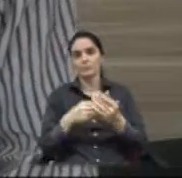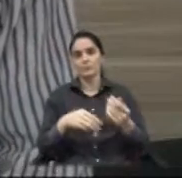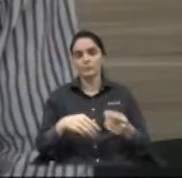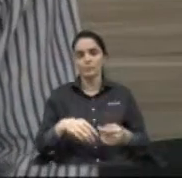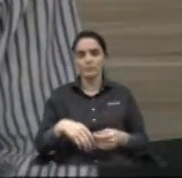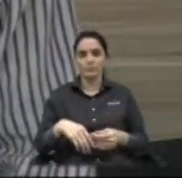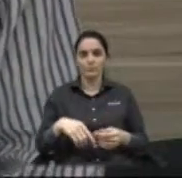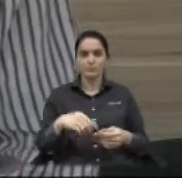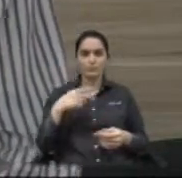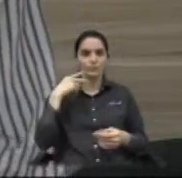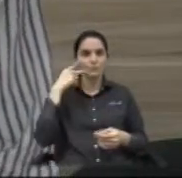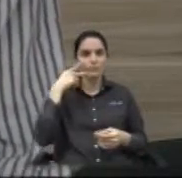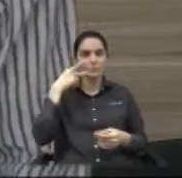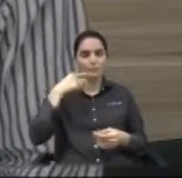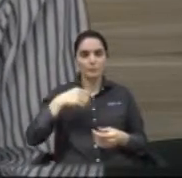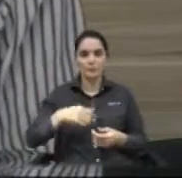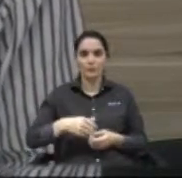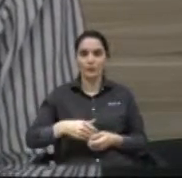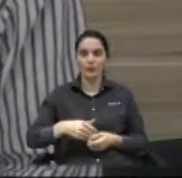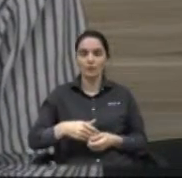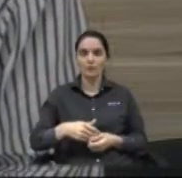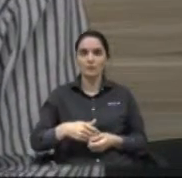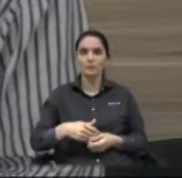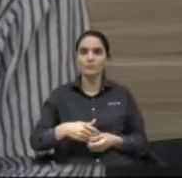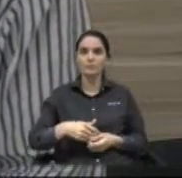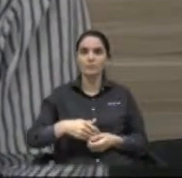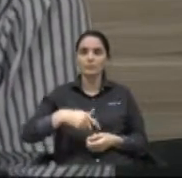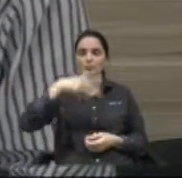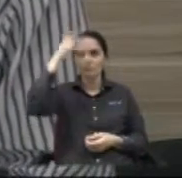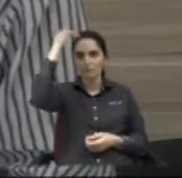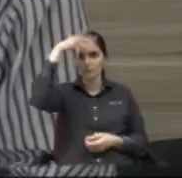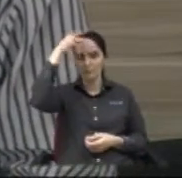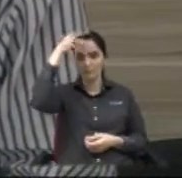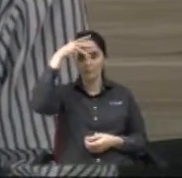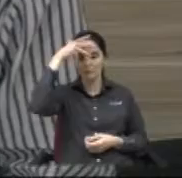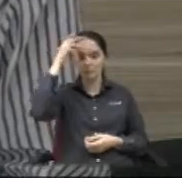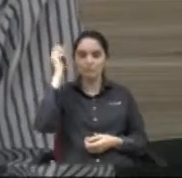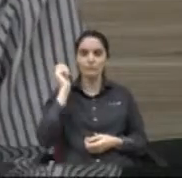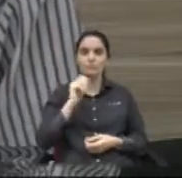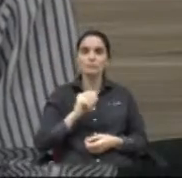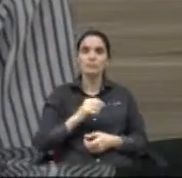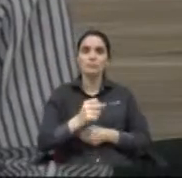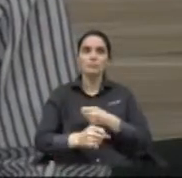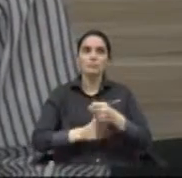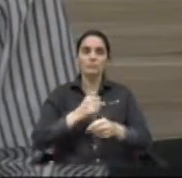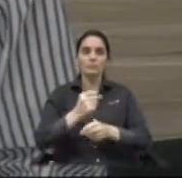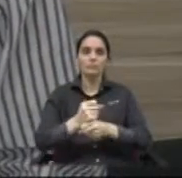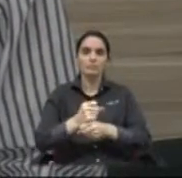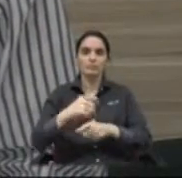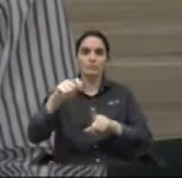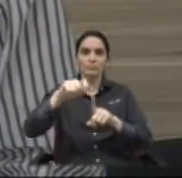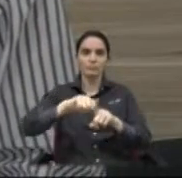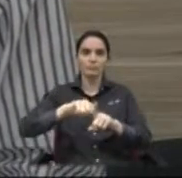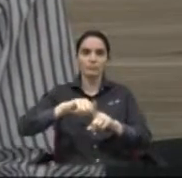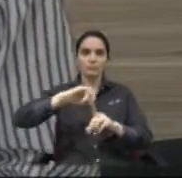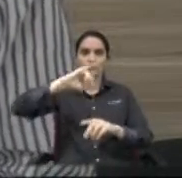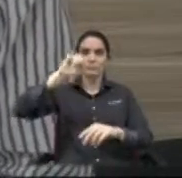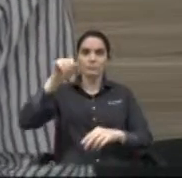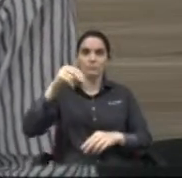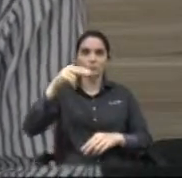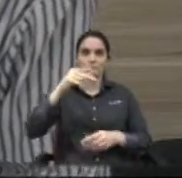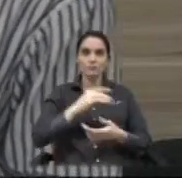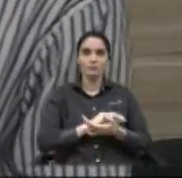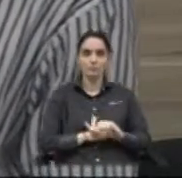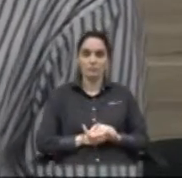Érica colocou aqui uma emenda que anualmente, em janeiro, seja comunicada à Procuradoria Especial da Mulher, da